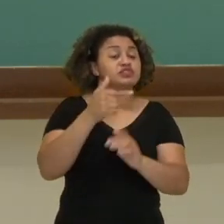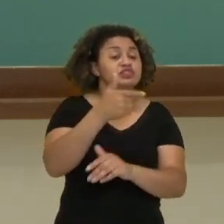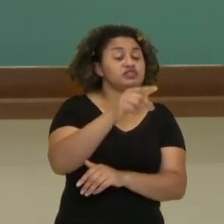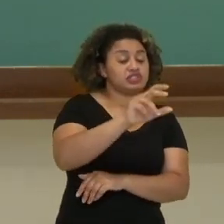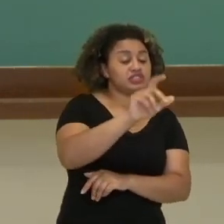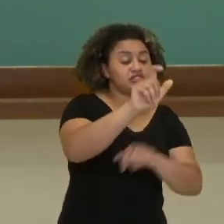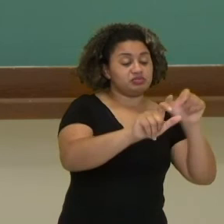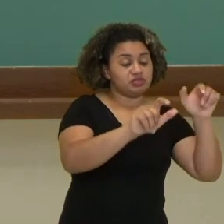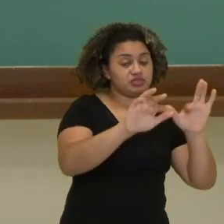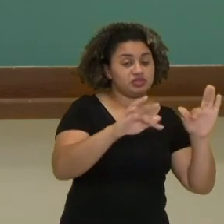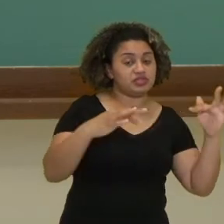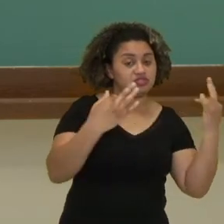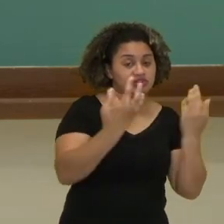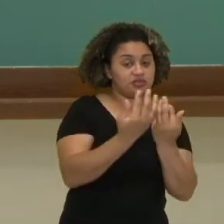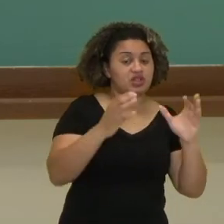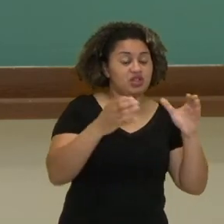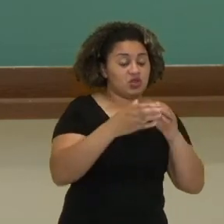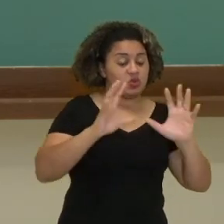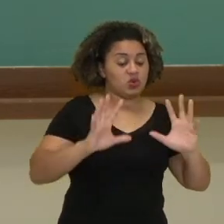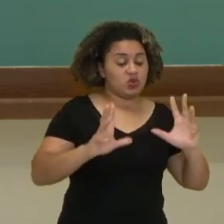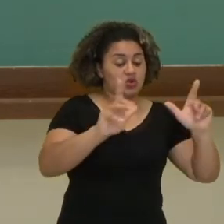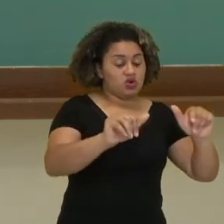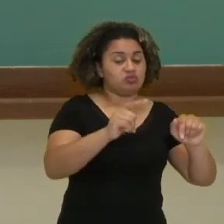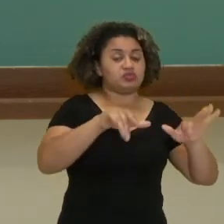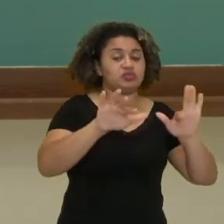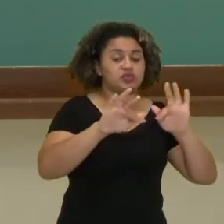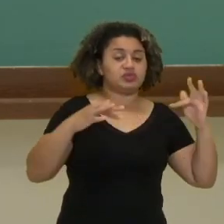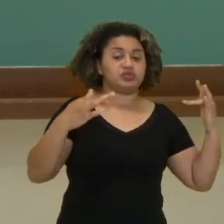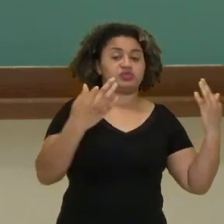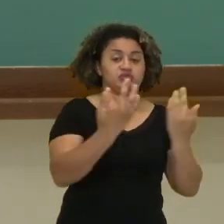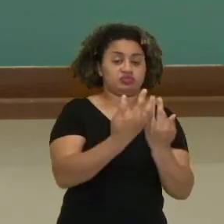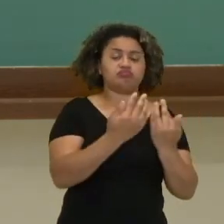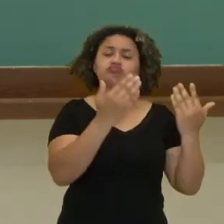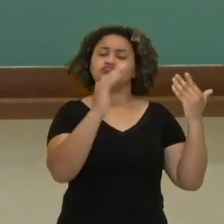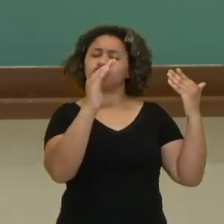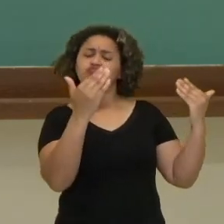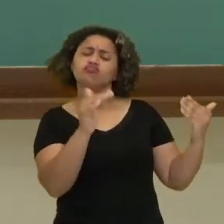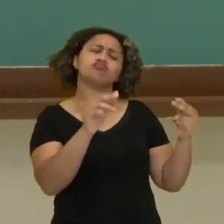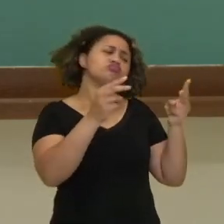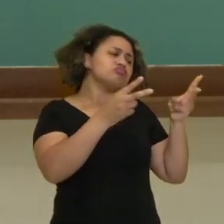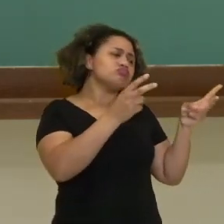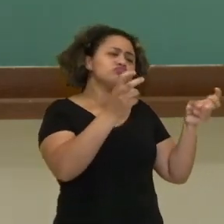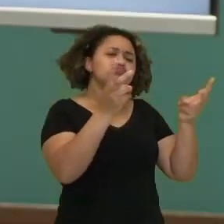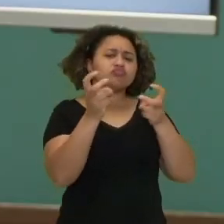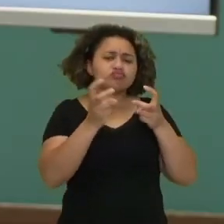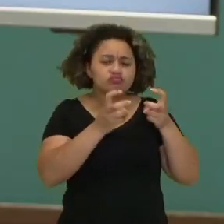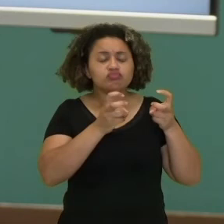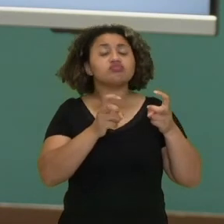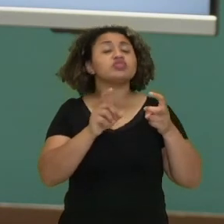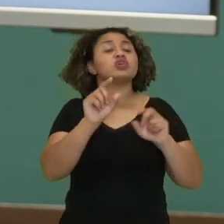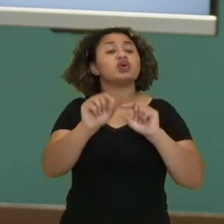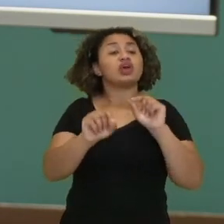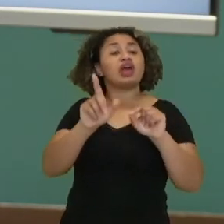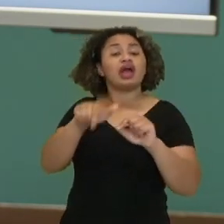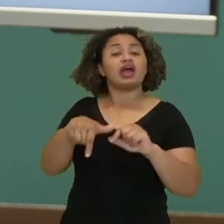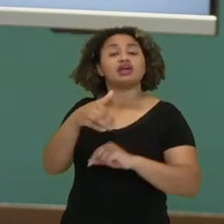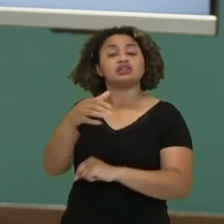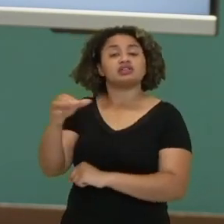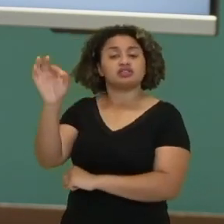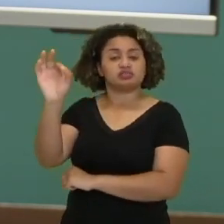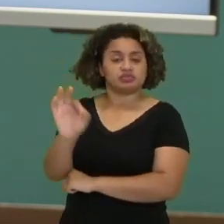25 familiares, o grupo total de pessoas que estão sendo analisadas pelo Marcos,